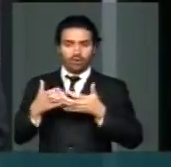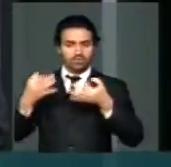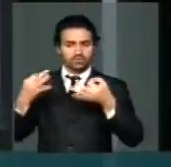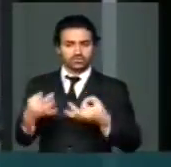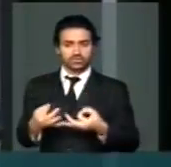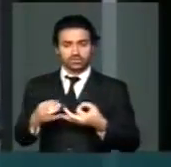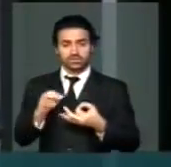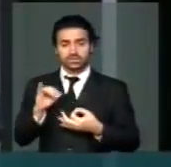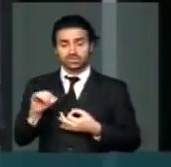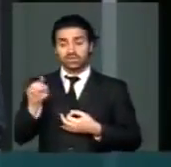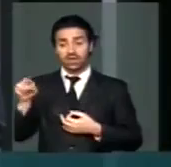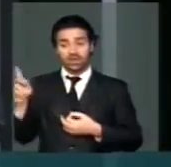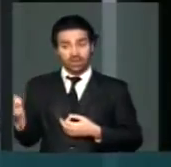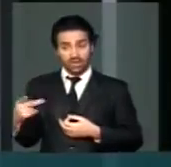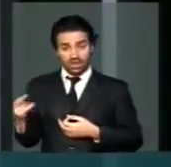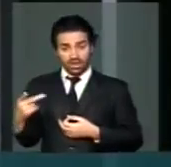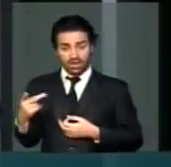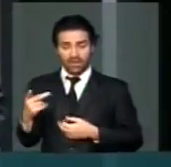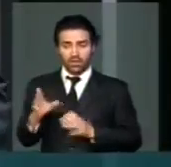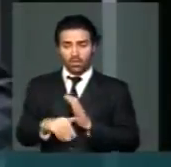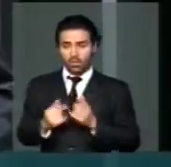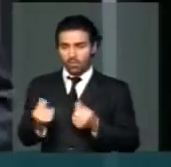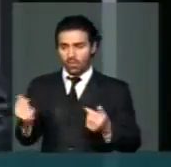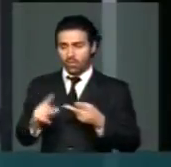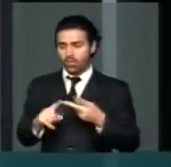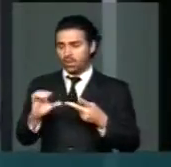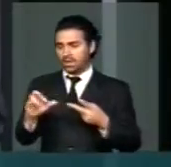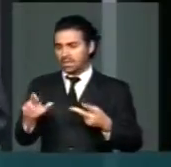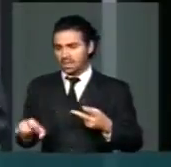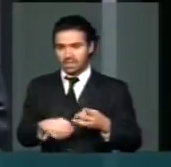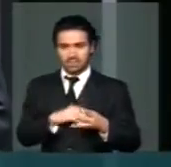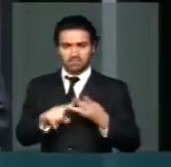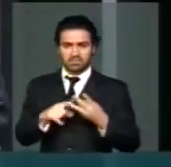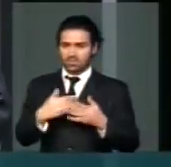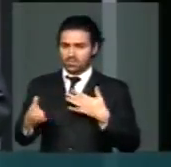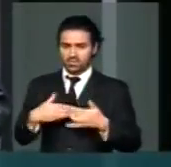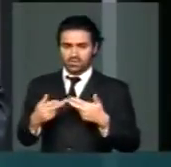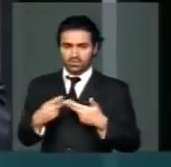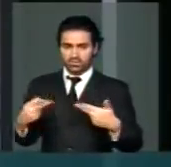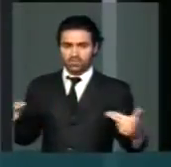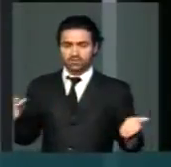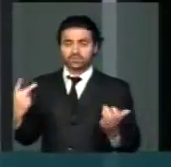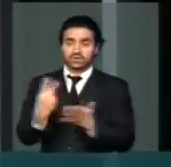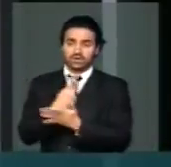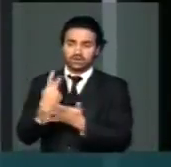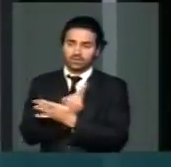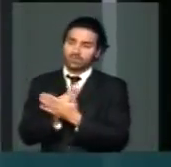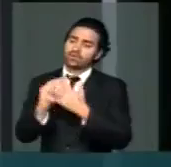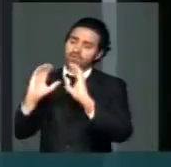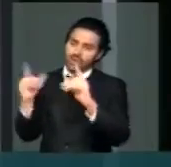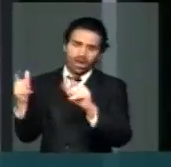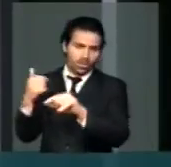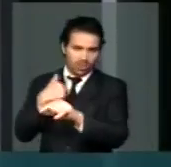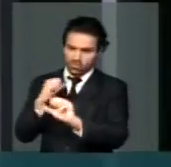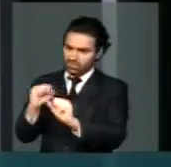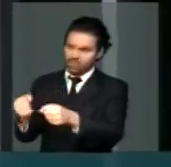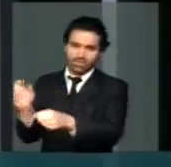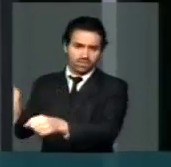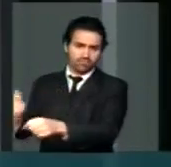erro dele fosse um erro por desvio, por crime, qualquer outro erro, é claro que não teria nossa